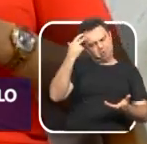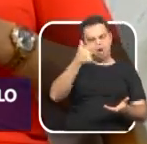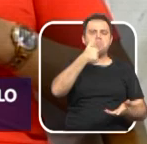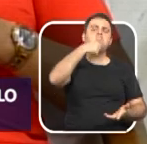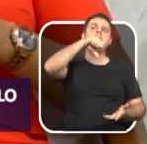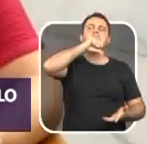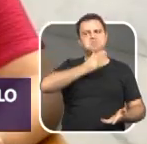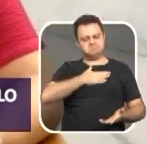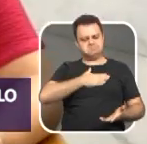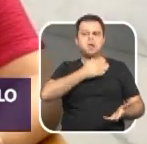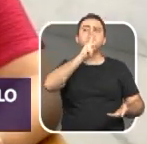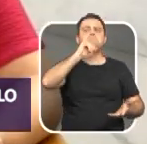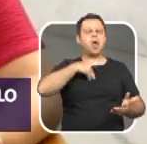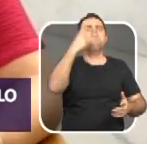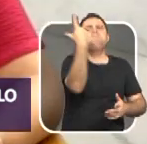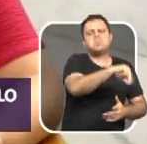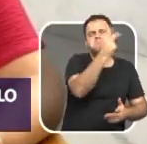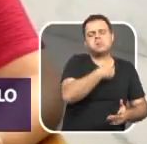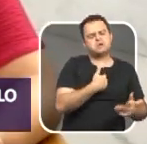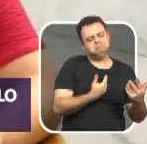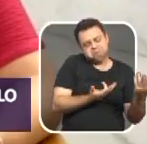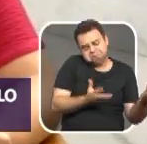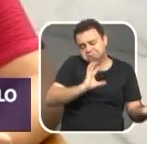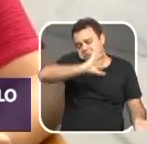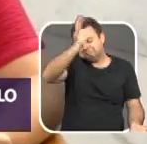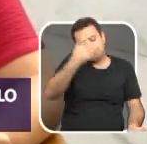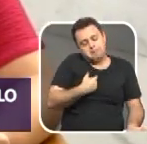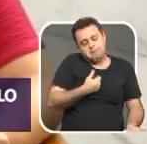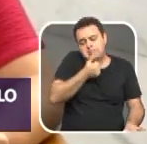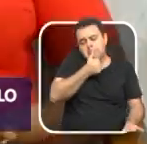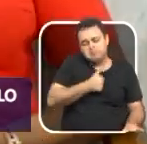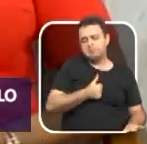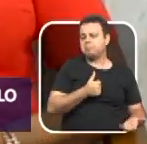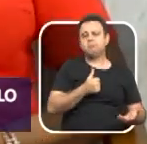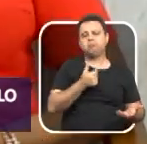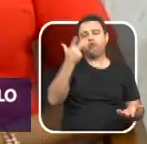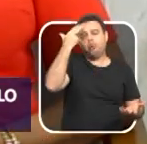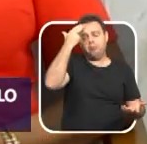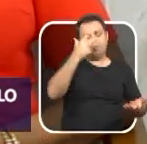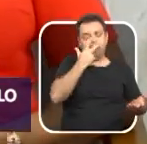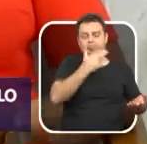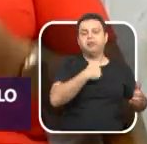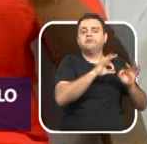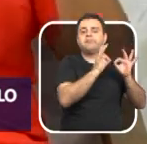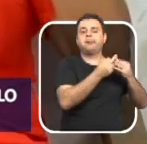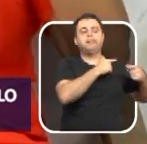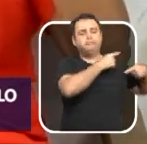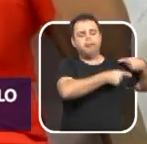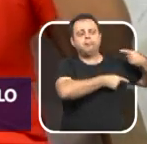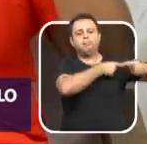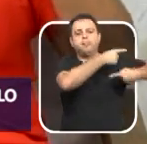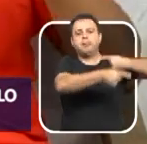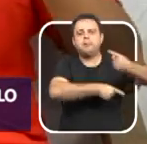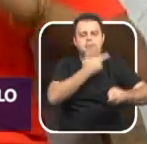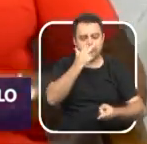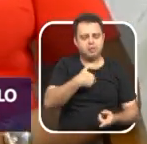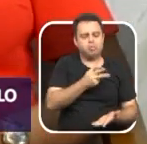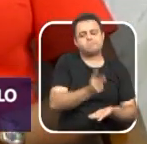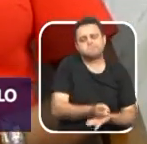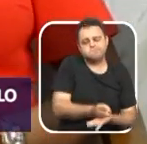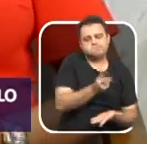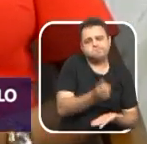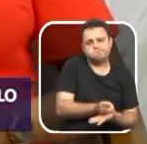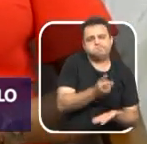ciclo da vida. Isso tem que ser rompido, e só é rompido quando a gente faz com que ela tenha consciência de que